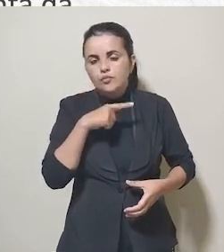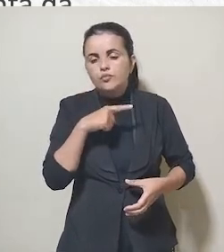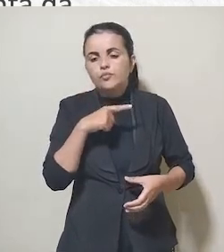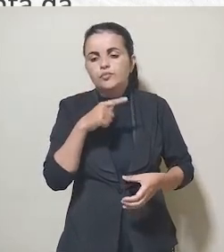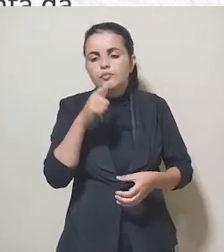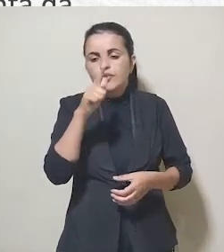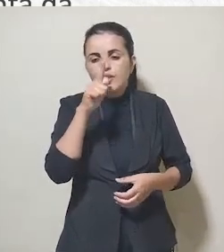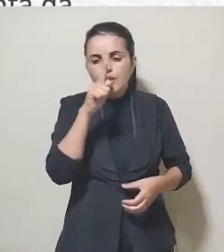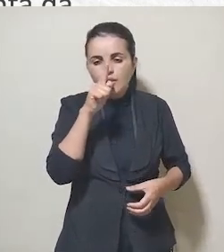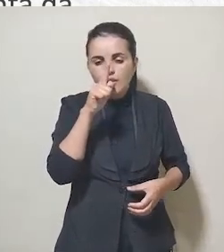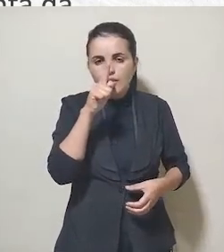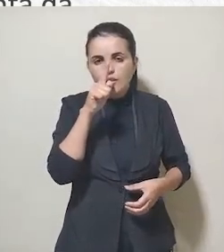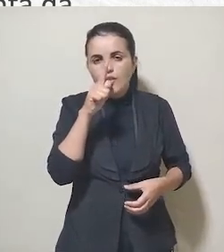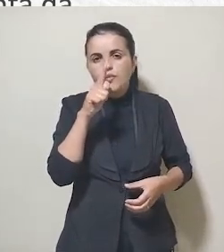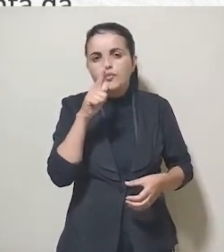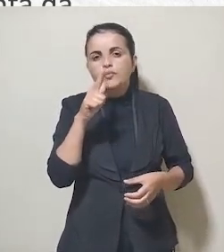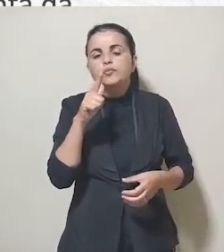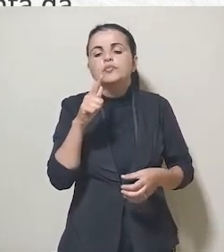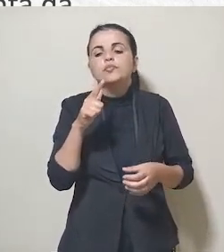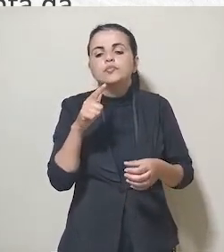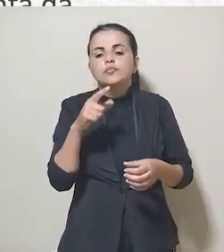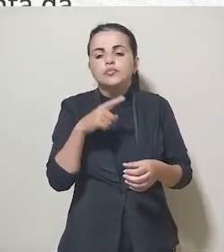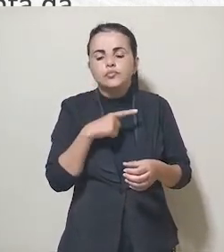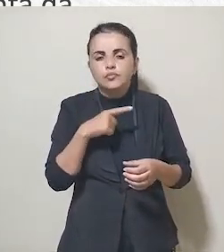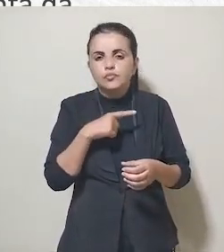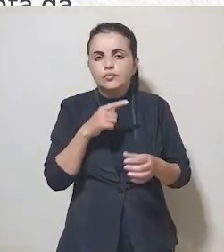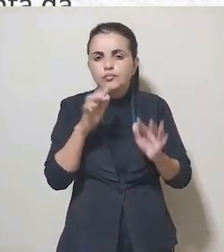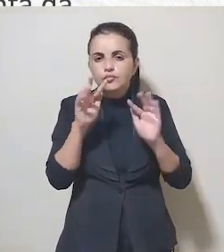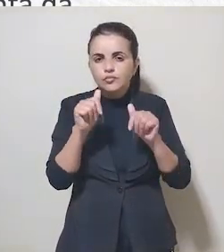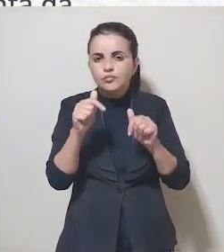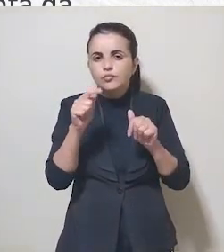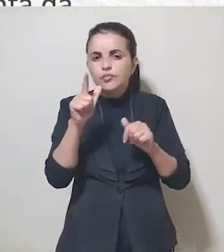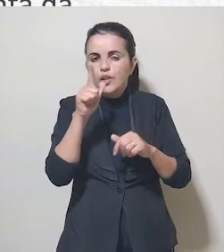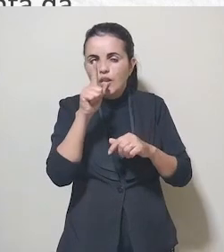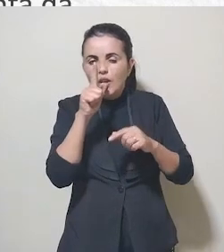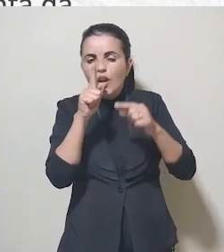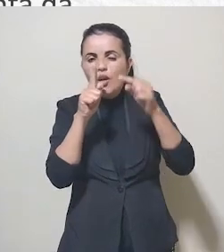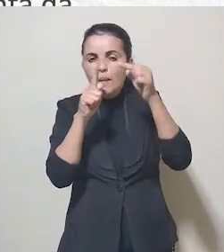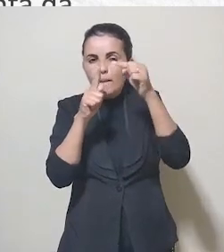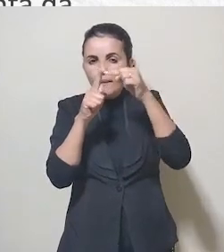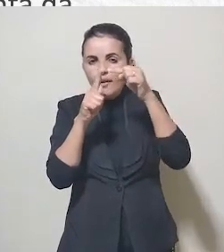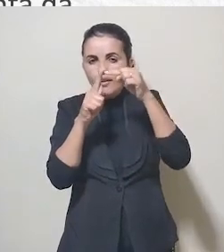caminho até no final, que é a glande, que é essa parte aqui, o finalzinho do pênis,